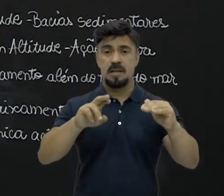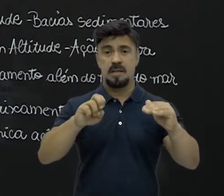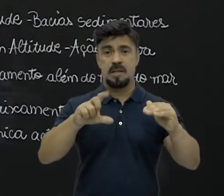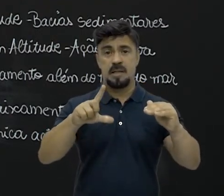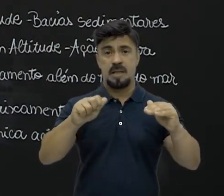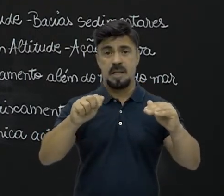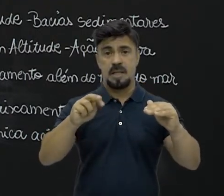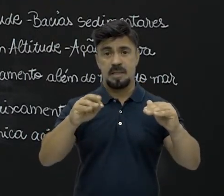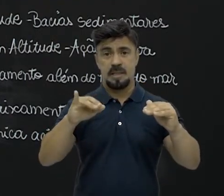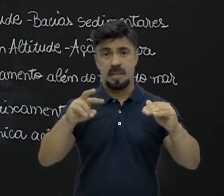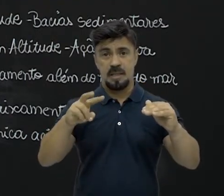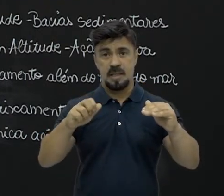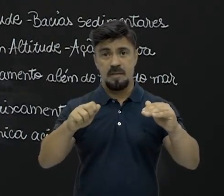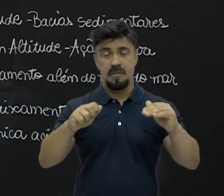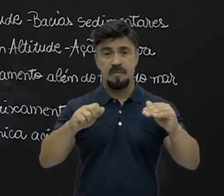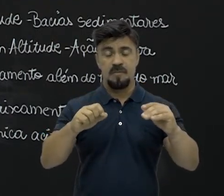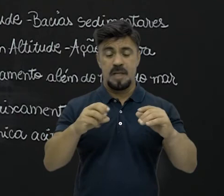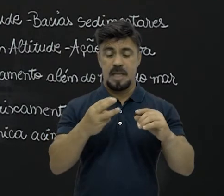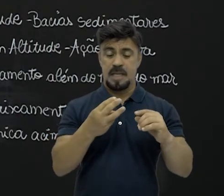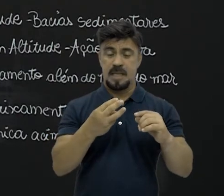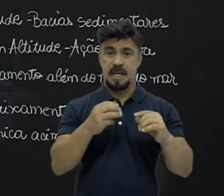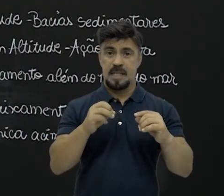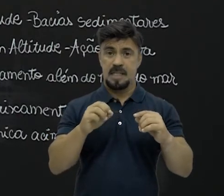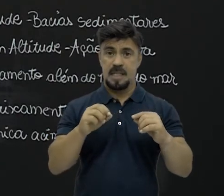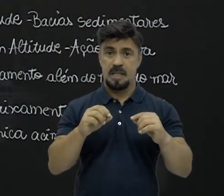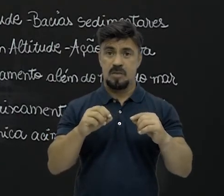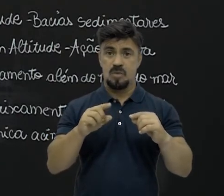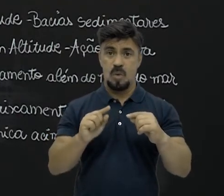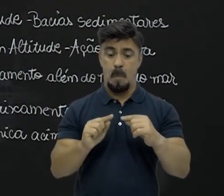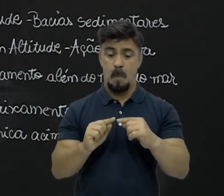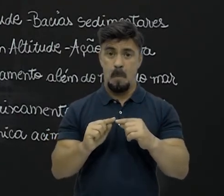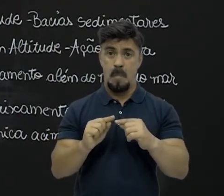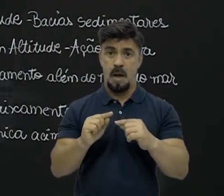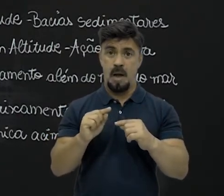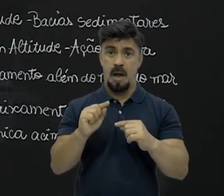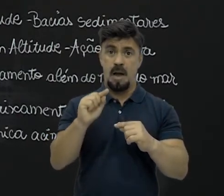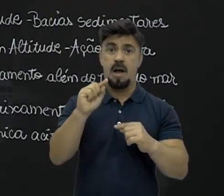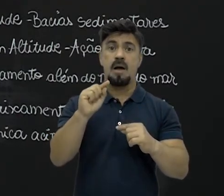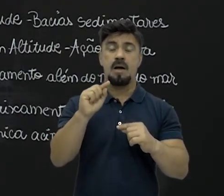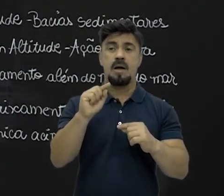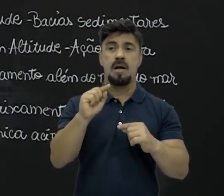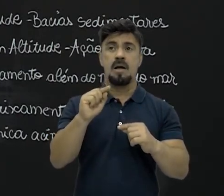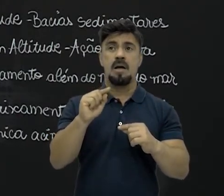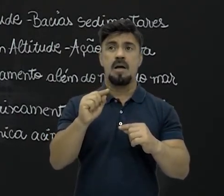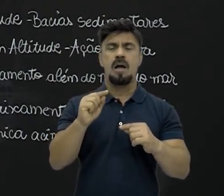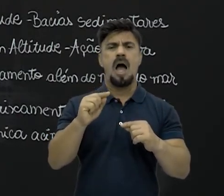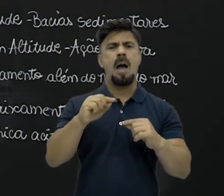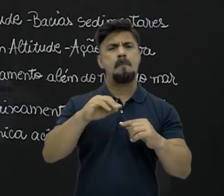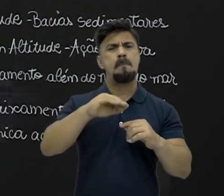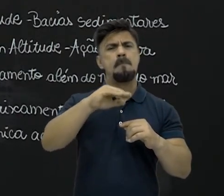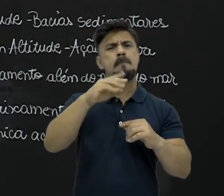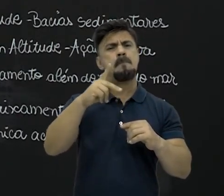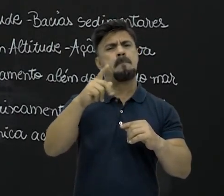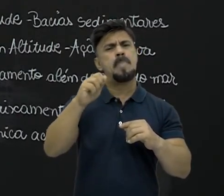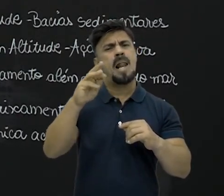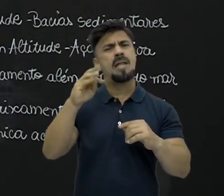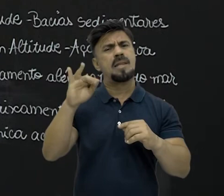estar acima de 300 metros de altitude. Ah, mas então seria classificado como planalto, professor?